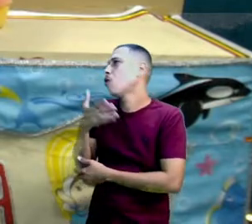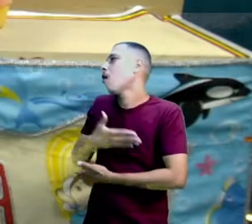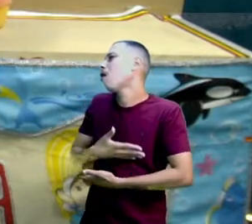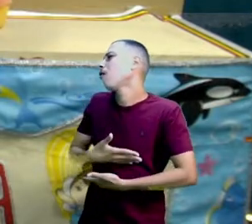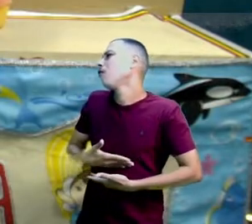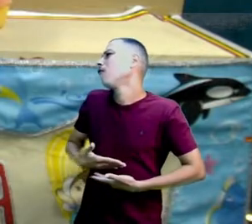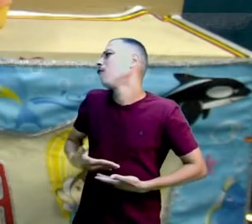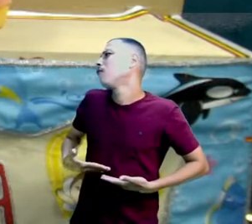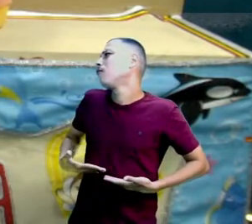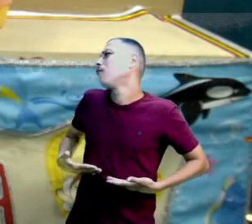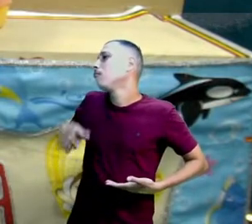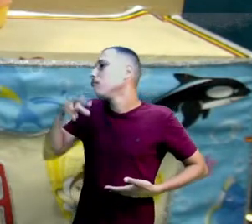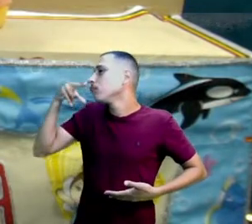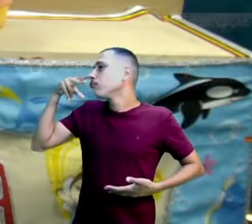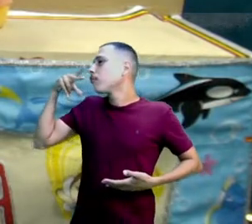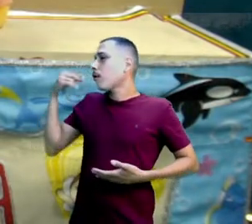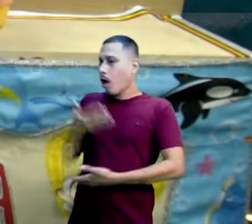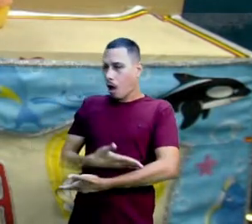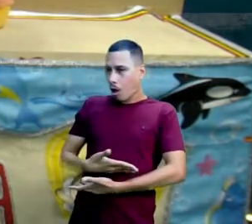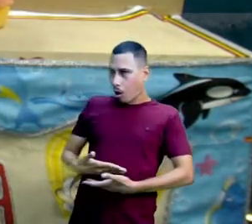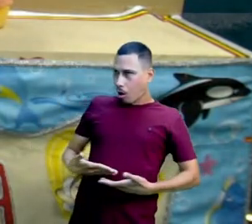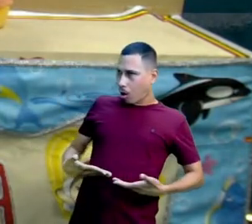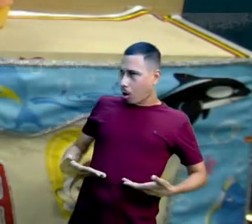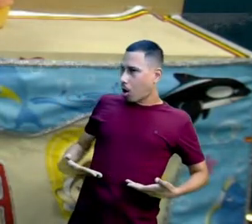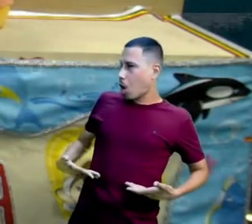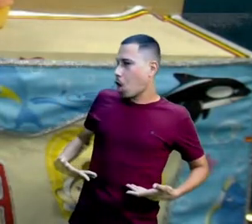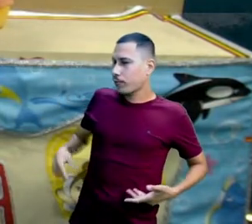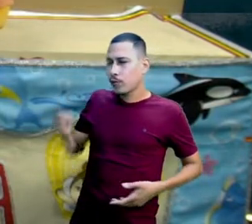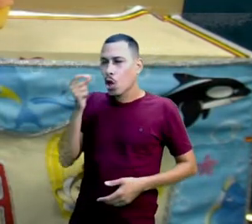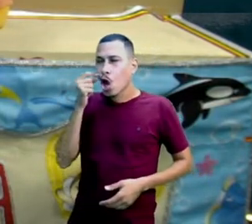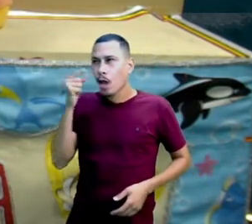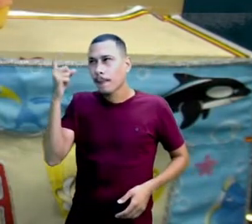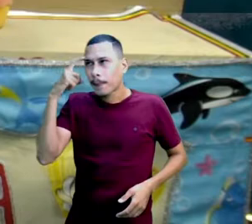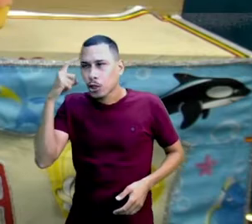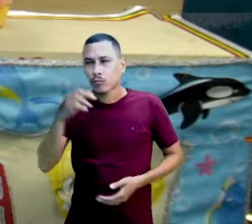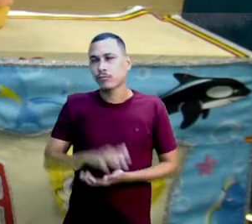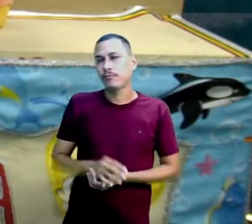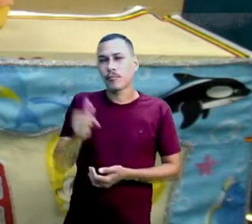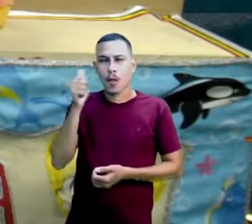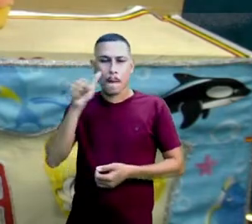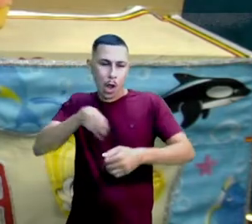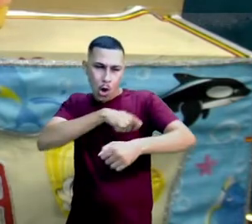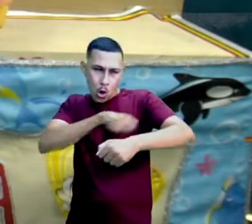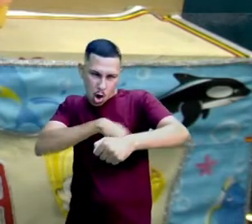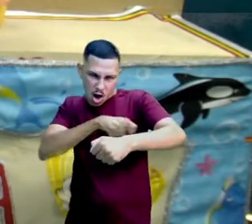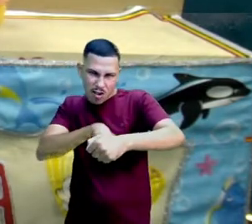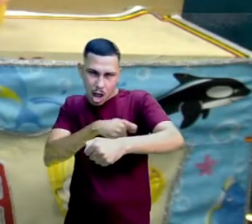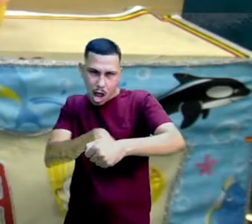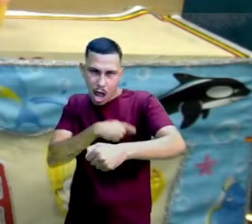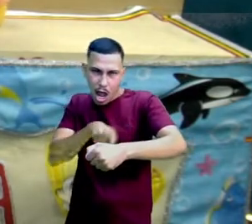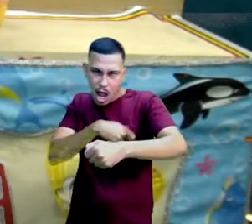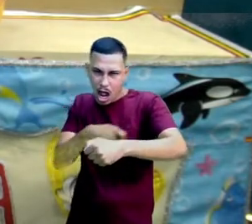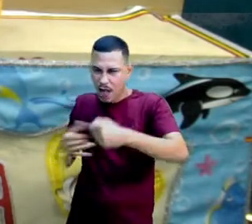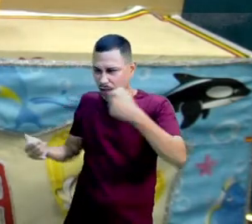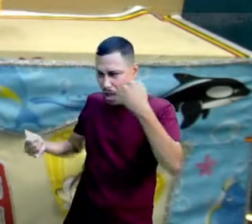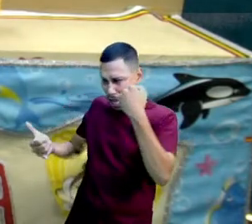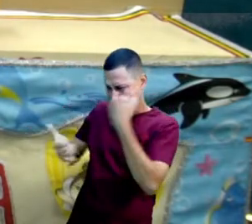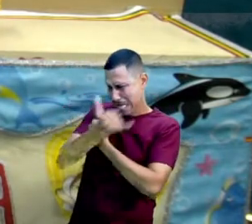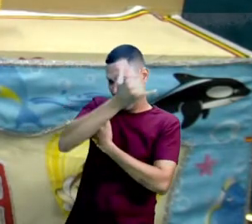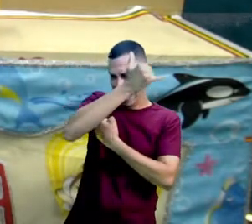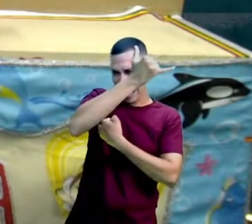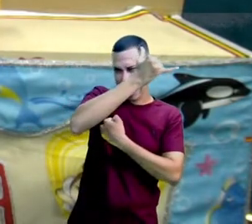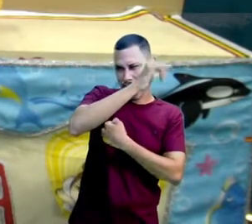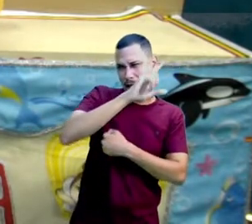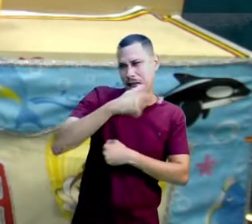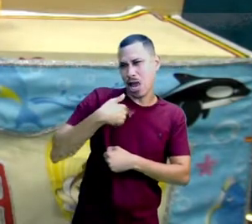de fome. Ele pensou, a cozinheira vai dar um descuido e vai deixar esse...